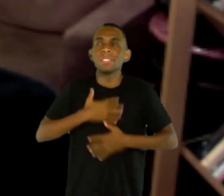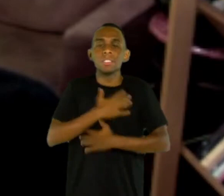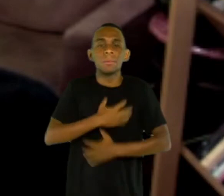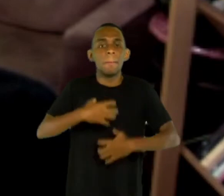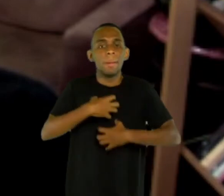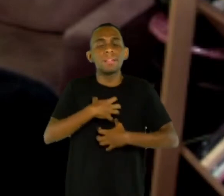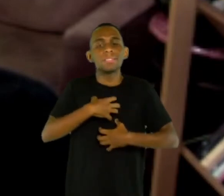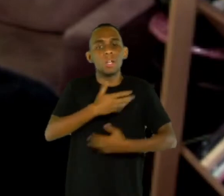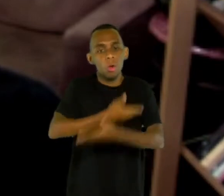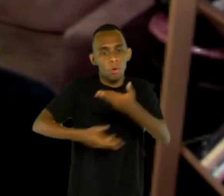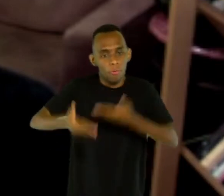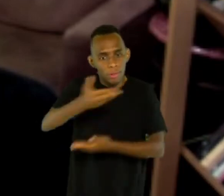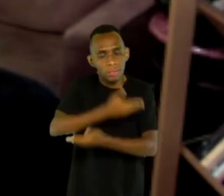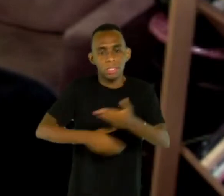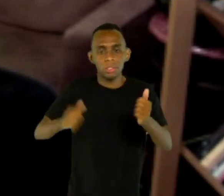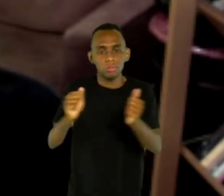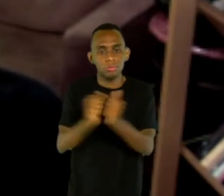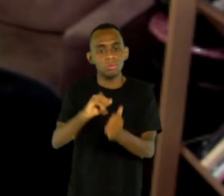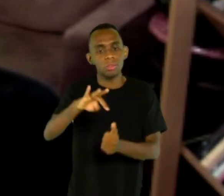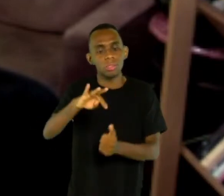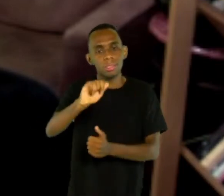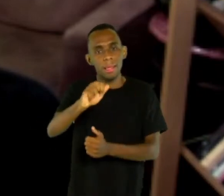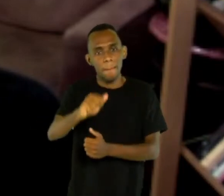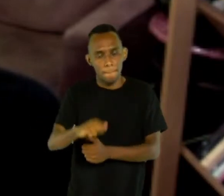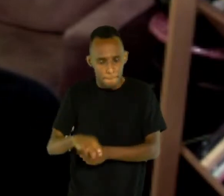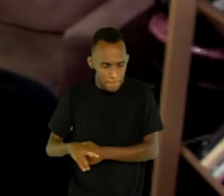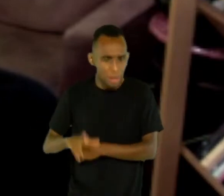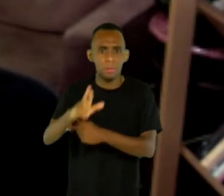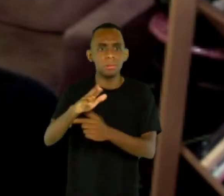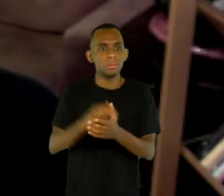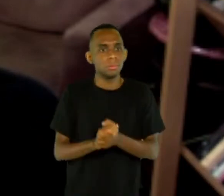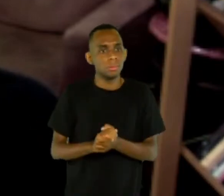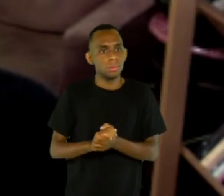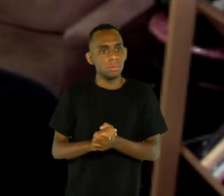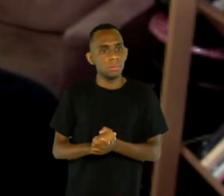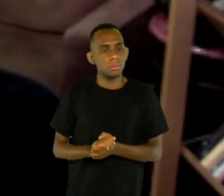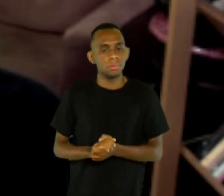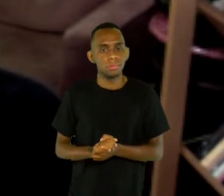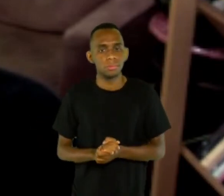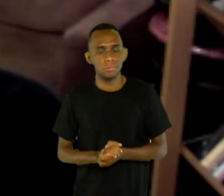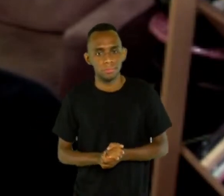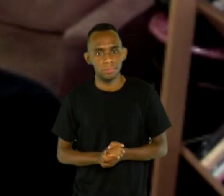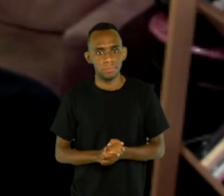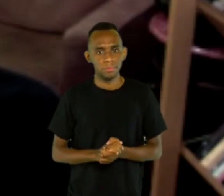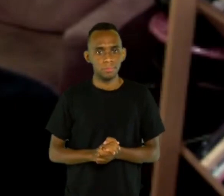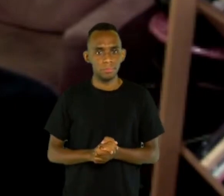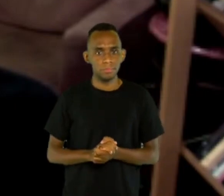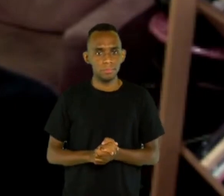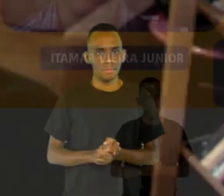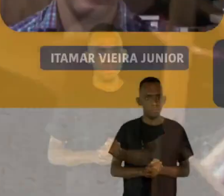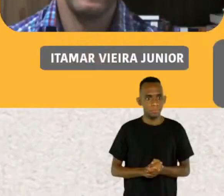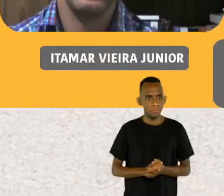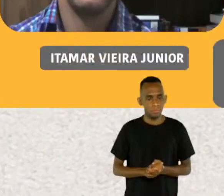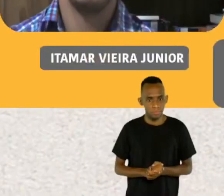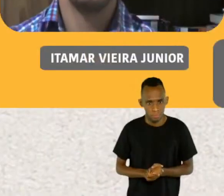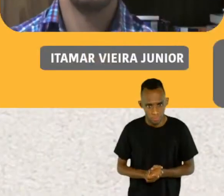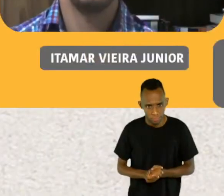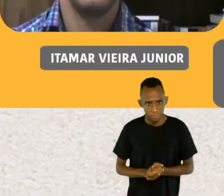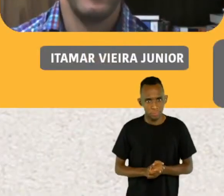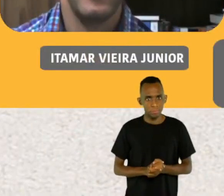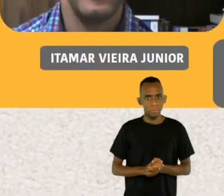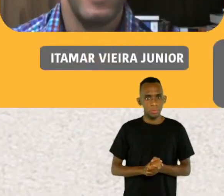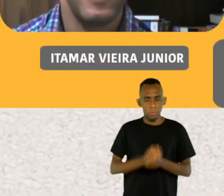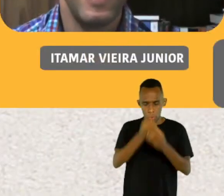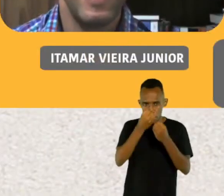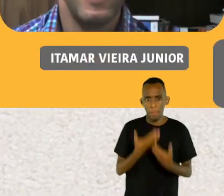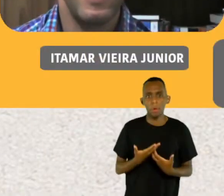você, um prazer enorme conversar com você, Tamar. Eu sei que você está fazendo um sacrifício, está meio tresnoitado aí por conta do seu retorno